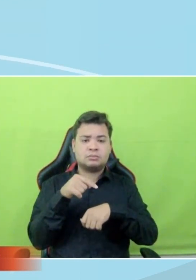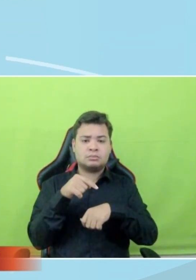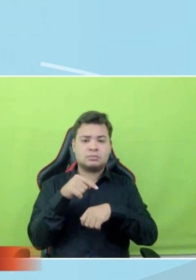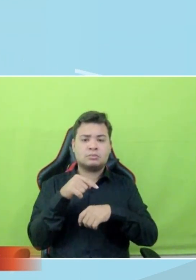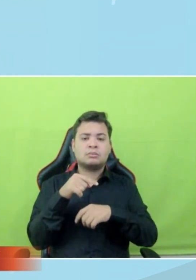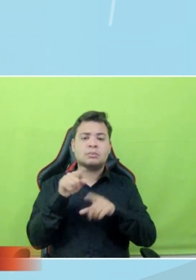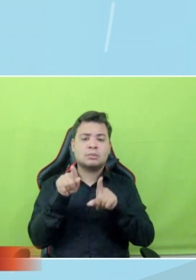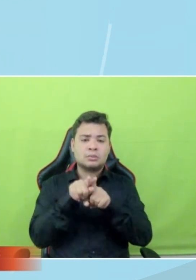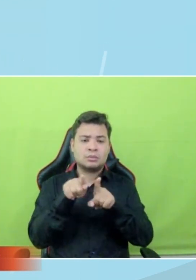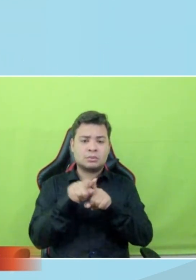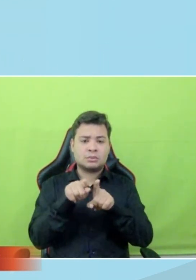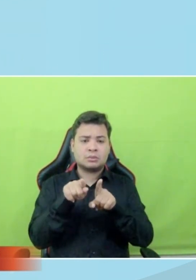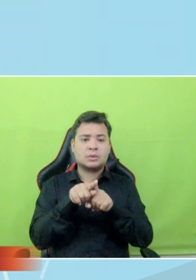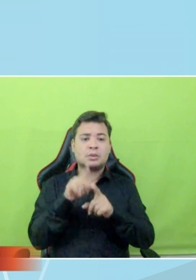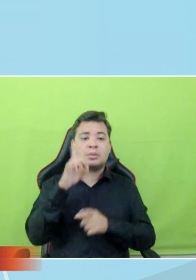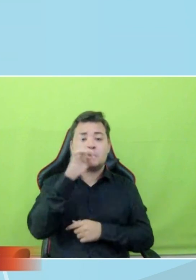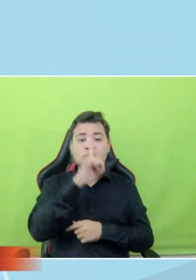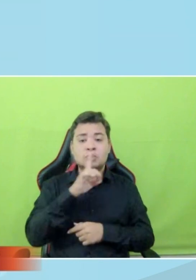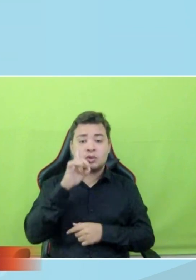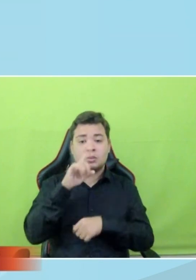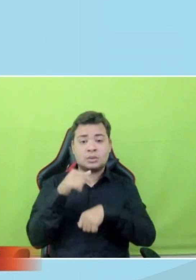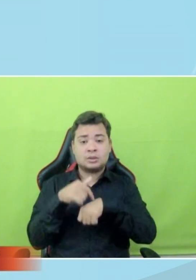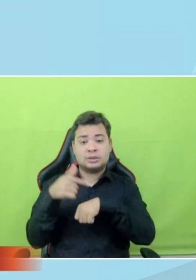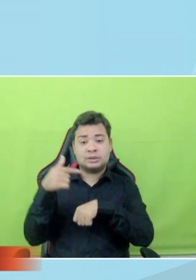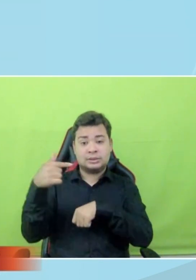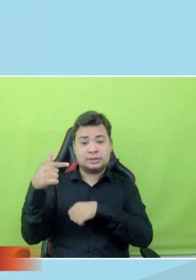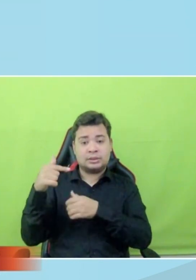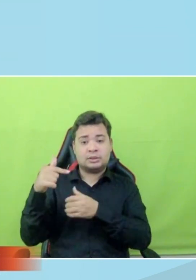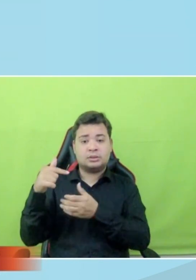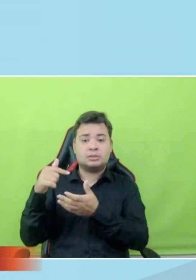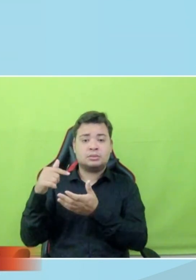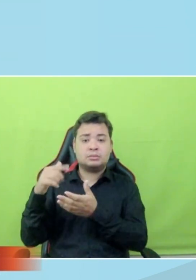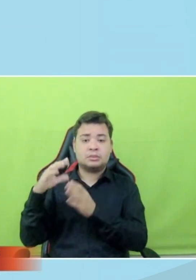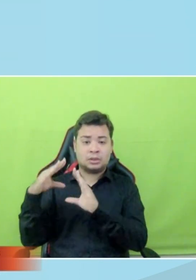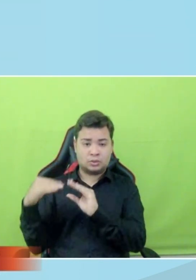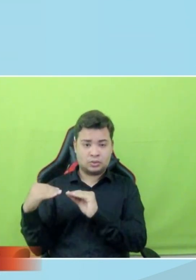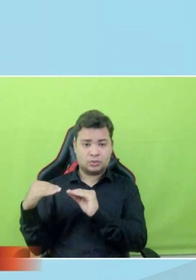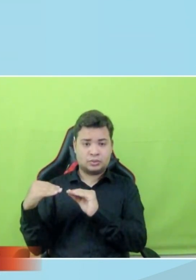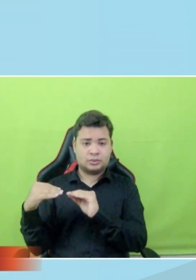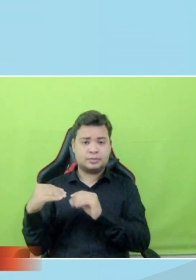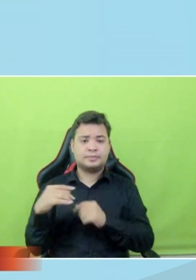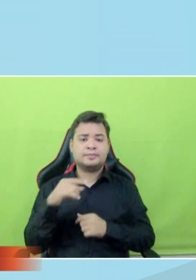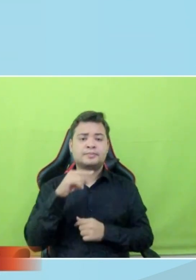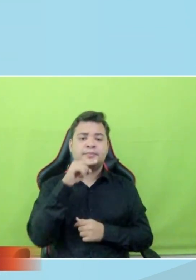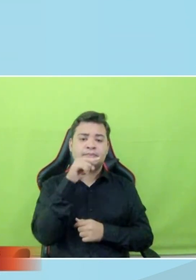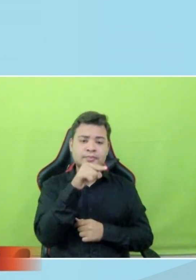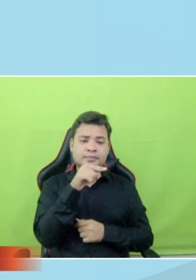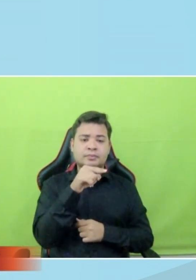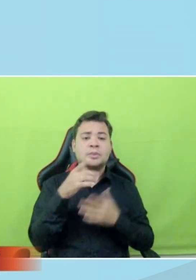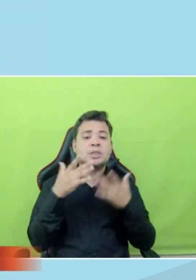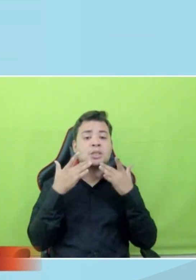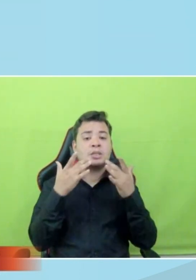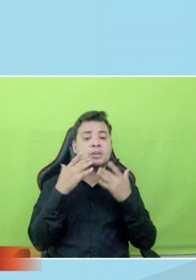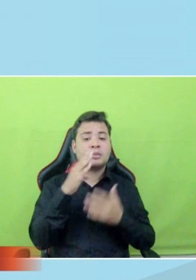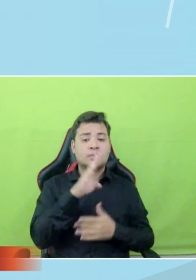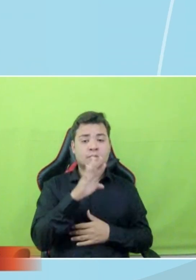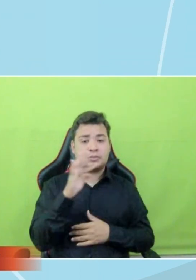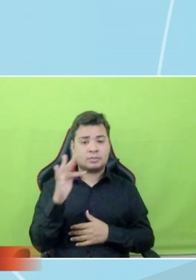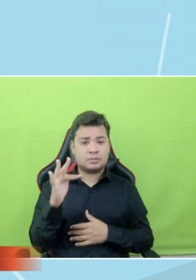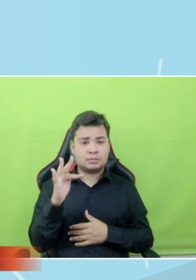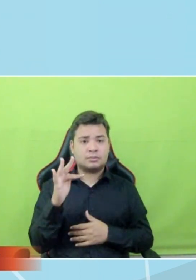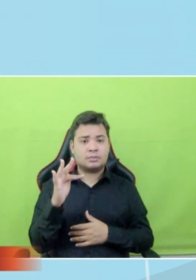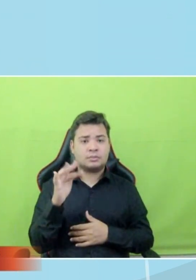no domingo, às 7 horas da noite. O Teatro Escola Basileu França fica na